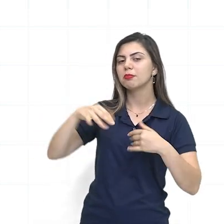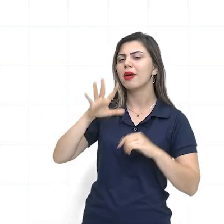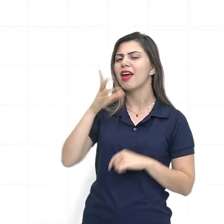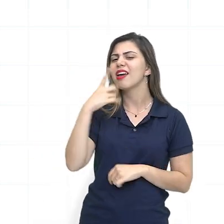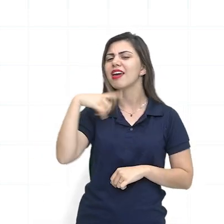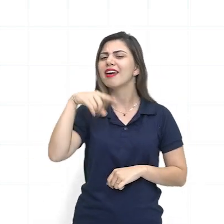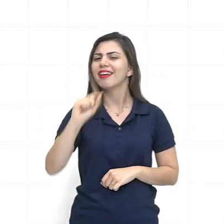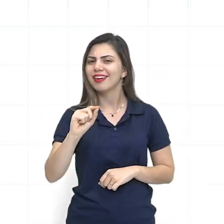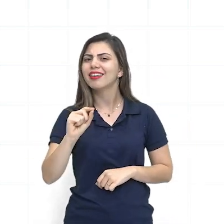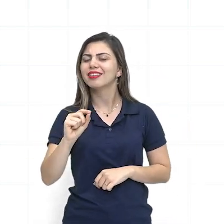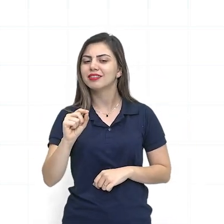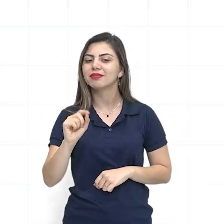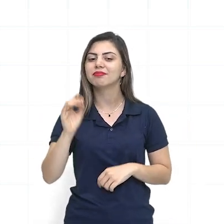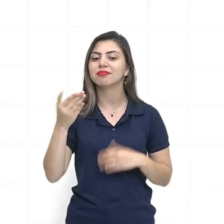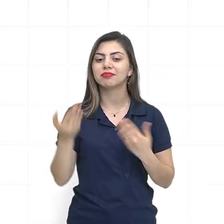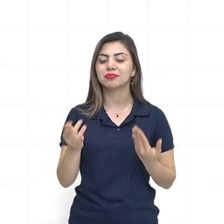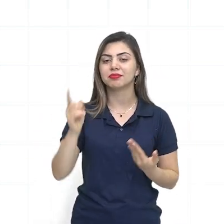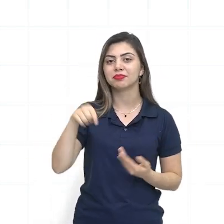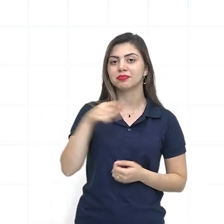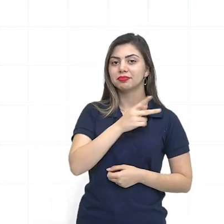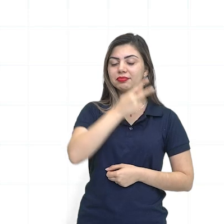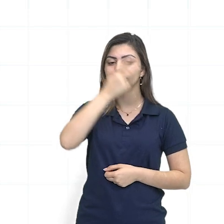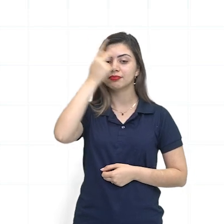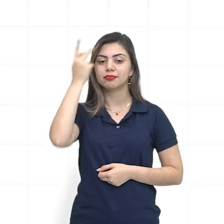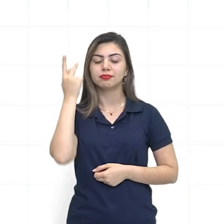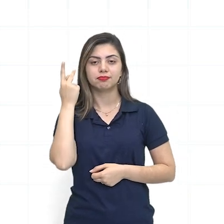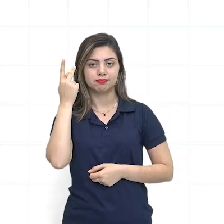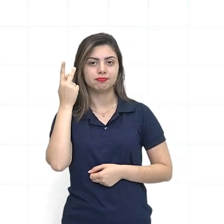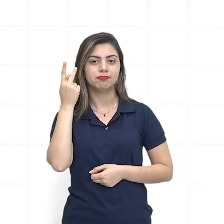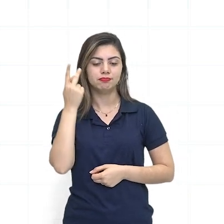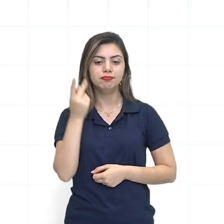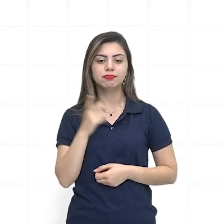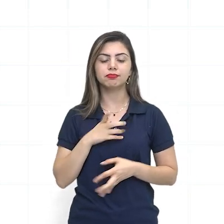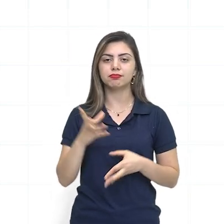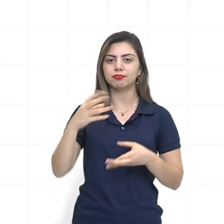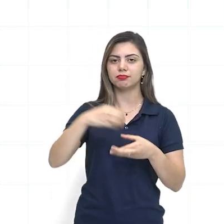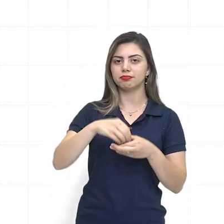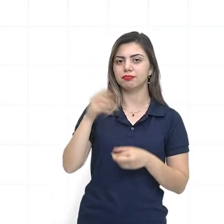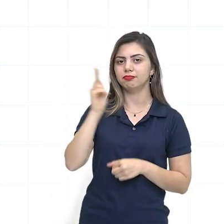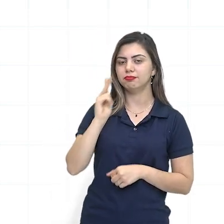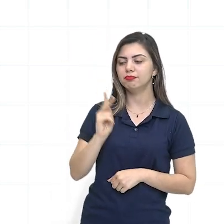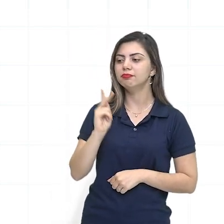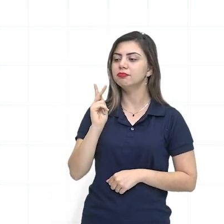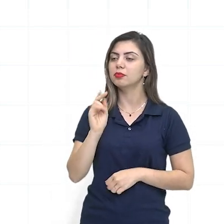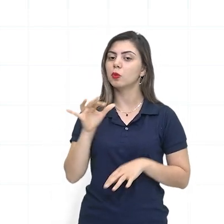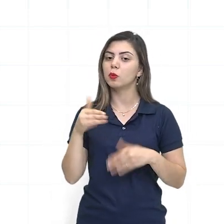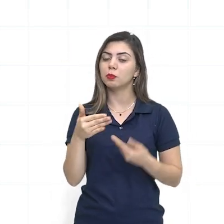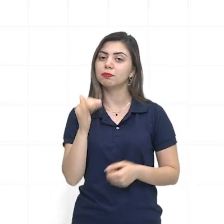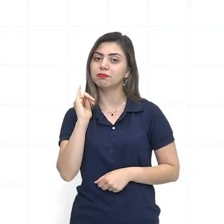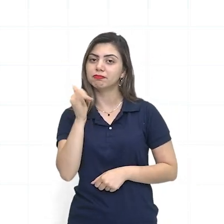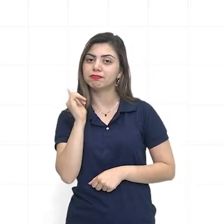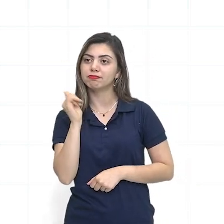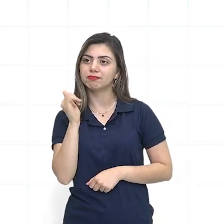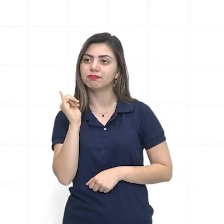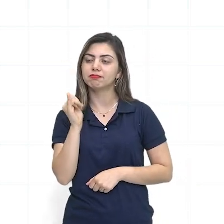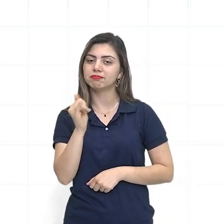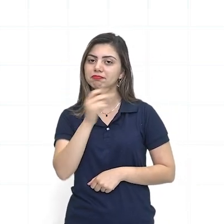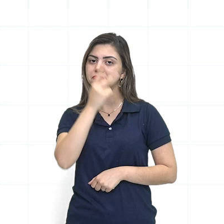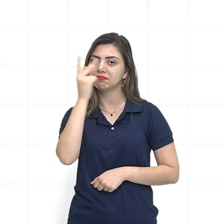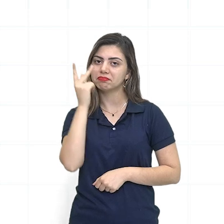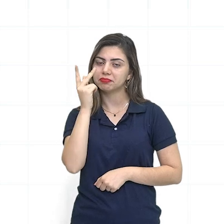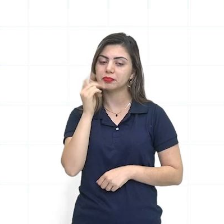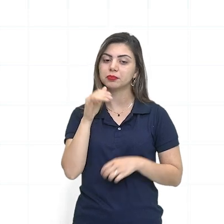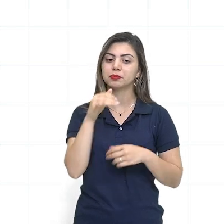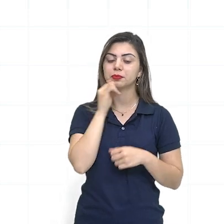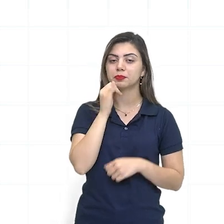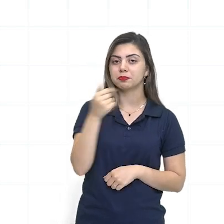ou narradora? É o personagem que vai contar a história. Então, o narrador em primeira pessoa, por exemplo,